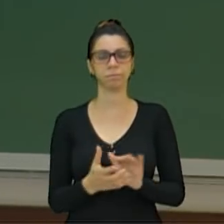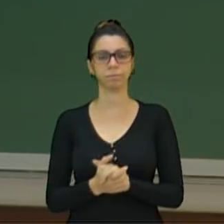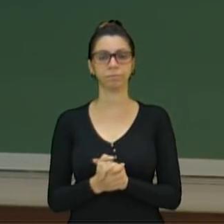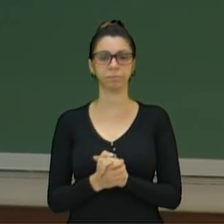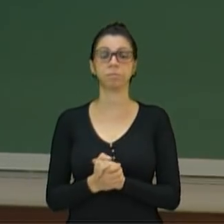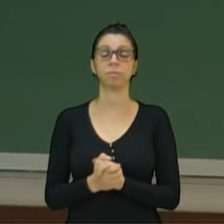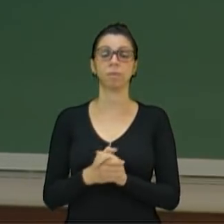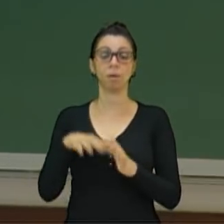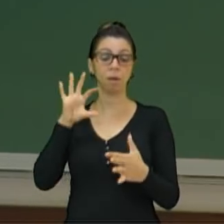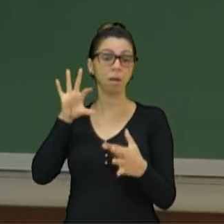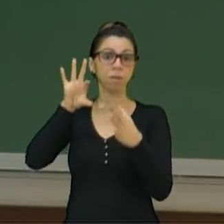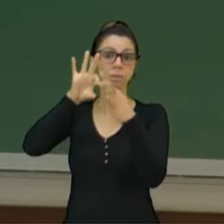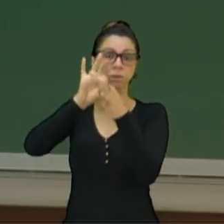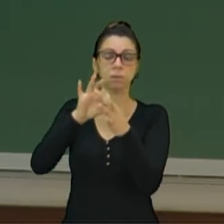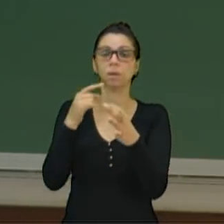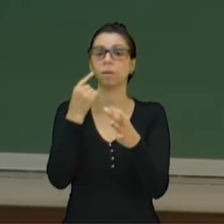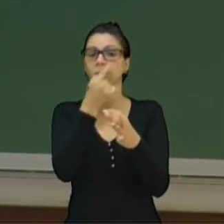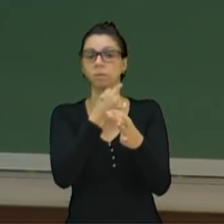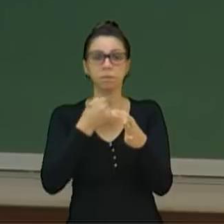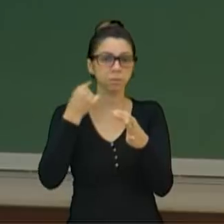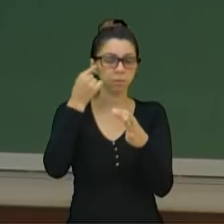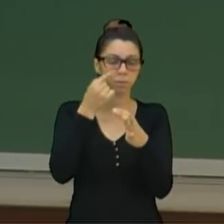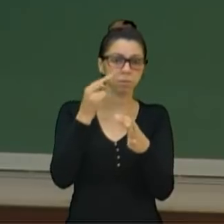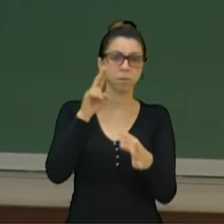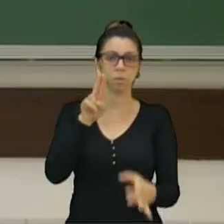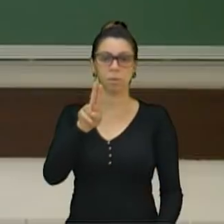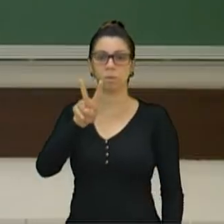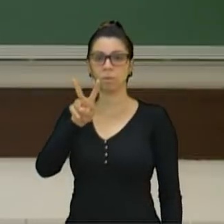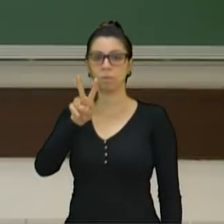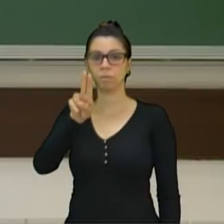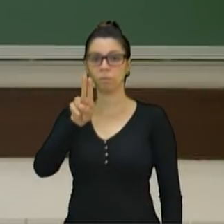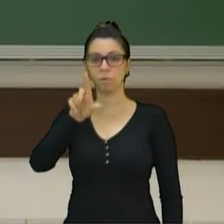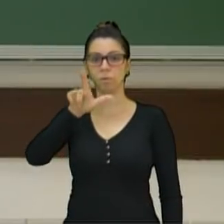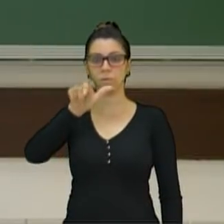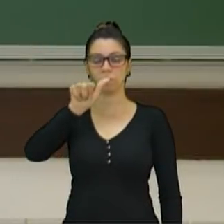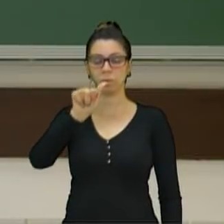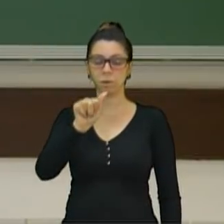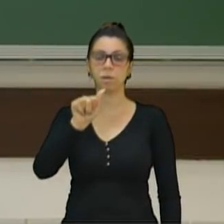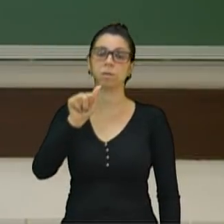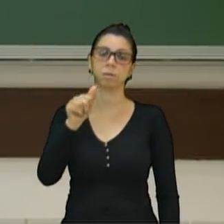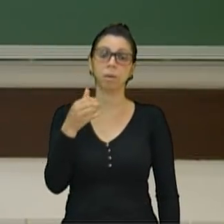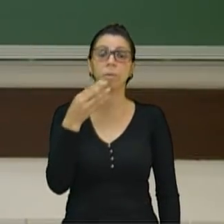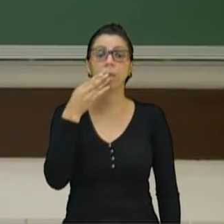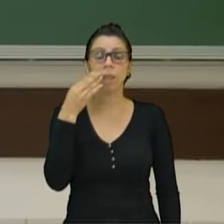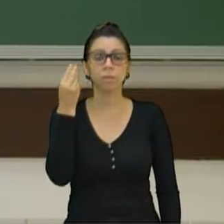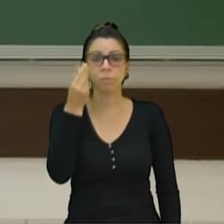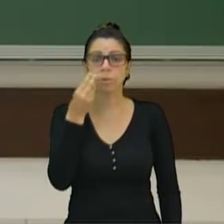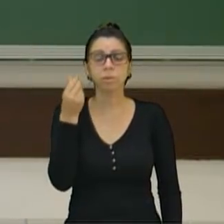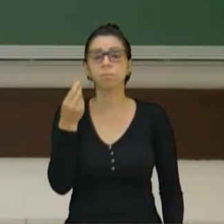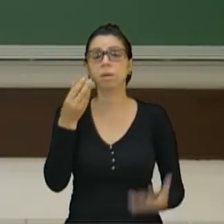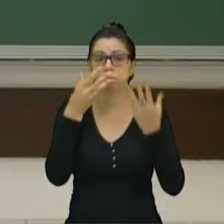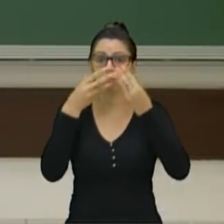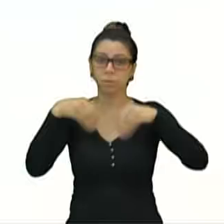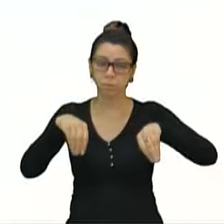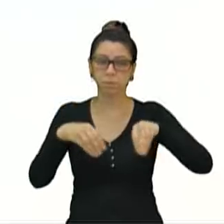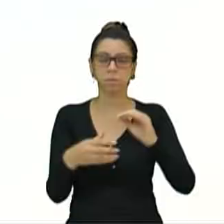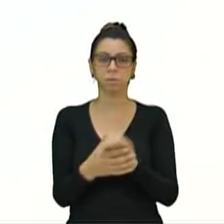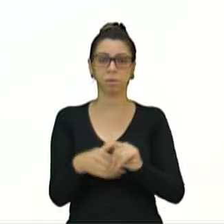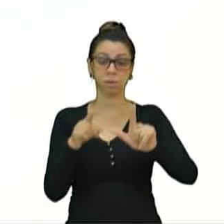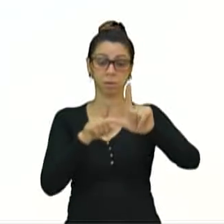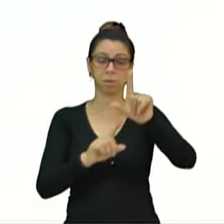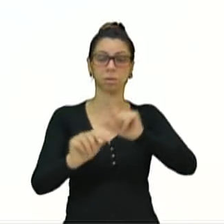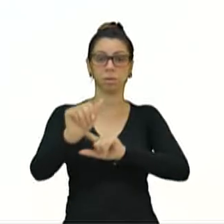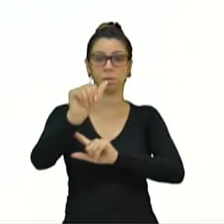temos a ligação com a boca através da úvula, consequentemente, o gosto fica prejudicado. Resposta letra A.